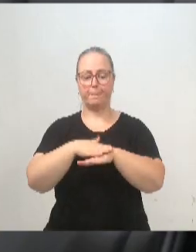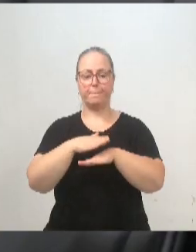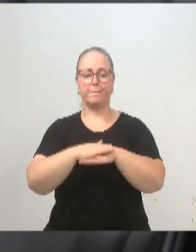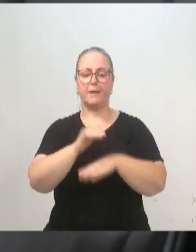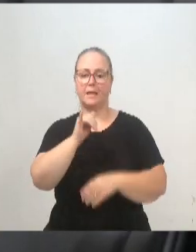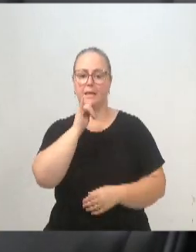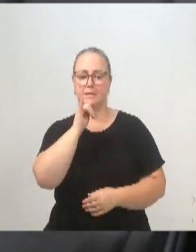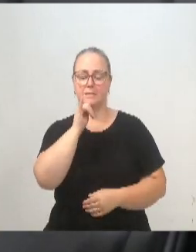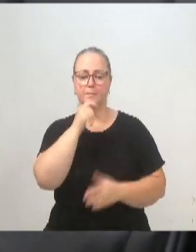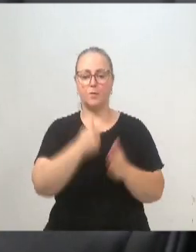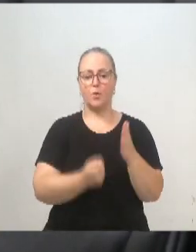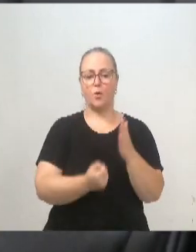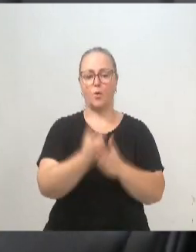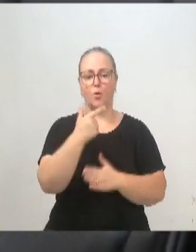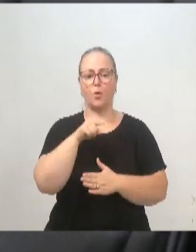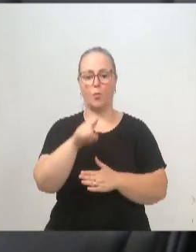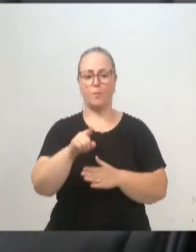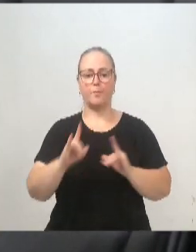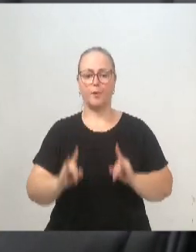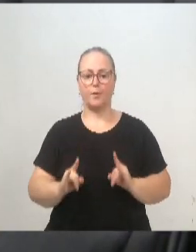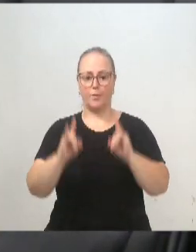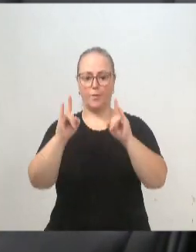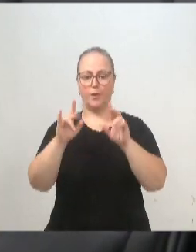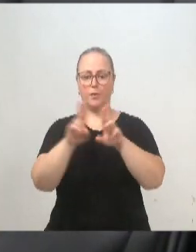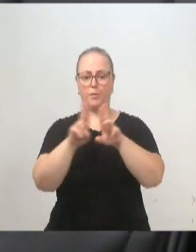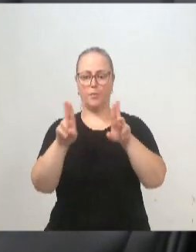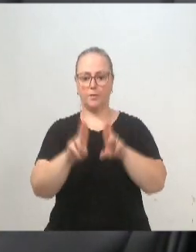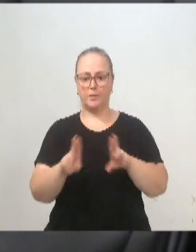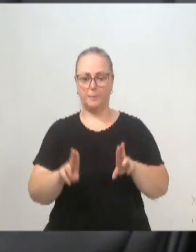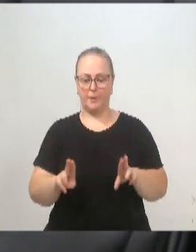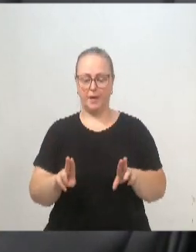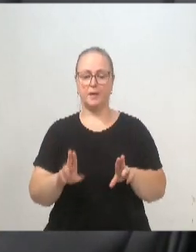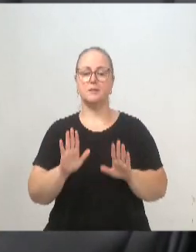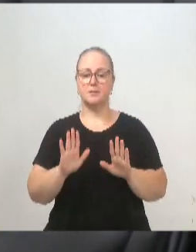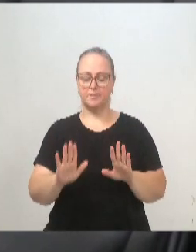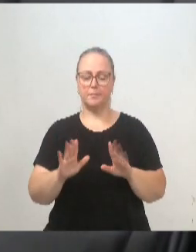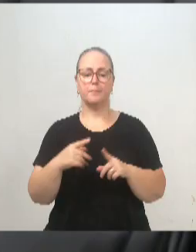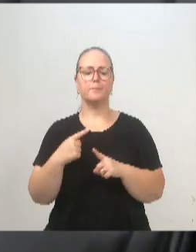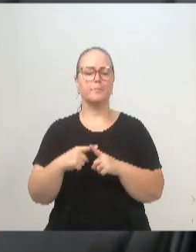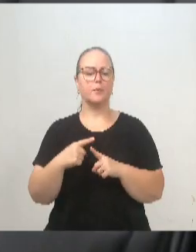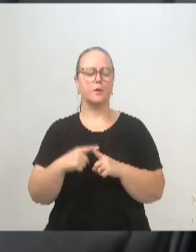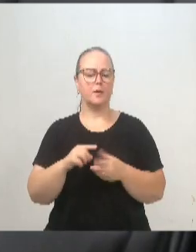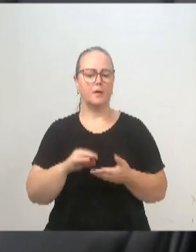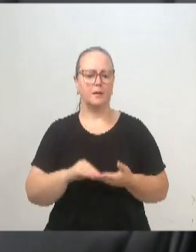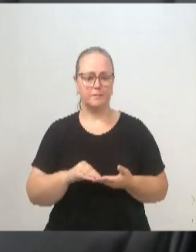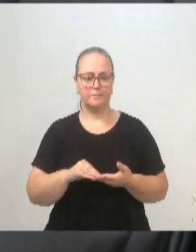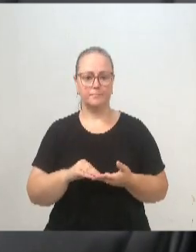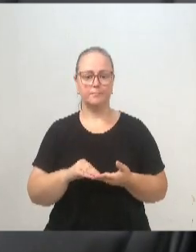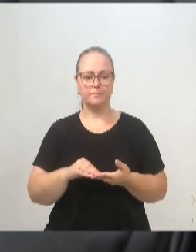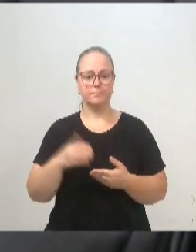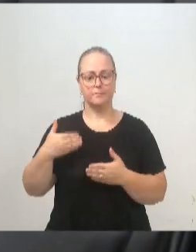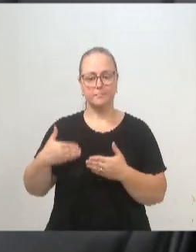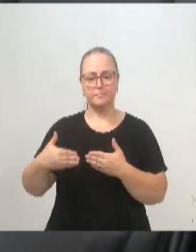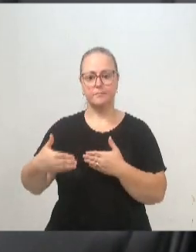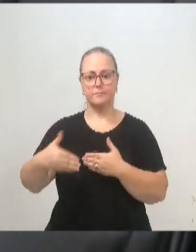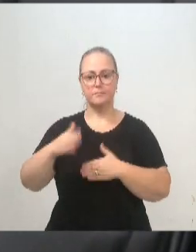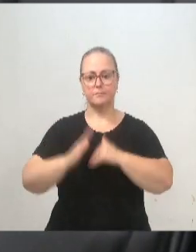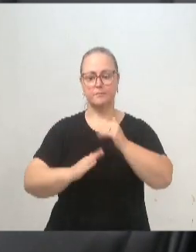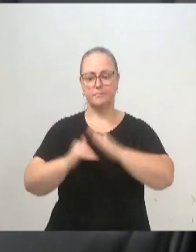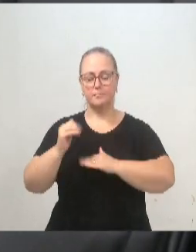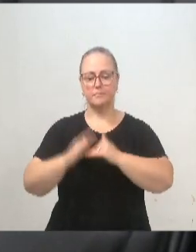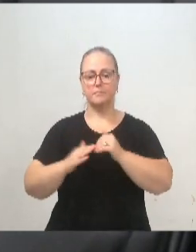à aquisição do prédio da Unimed, é importante dizer que grande parte disso virá de uma operação de crédito